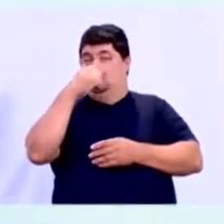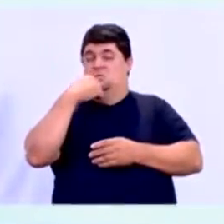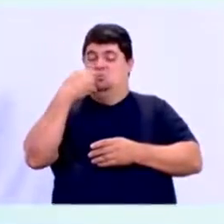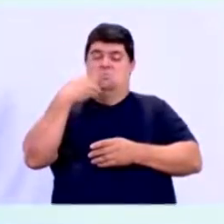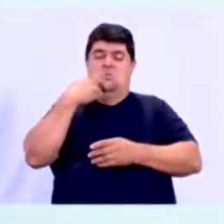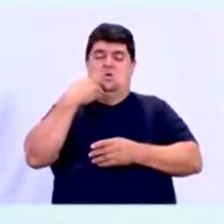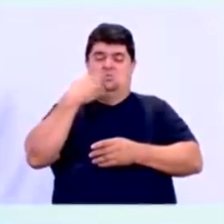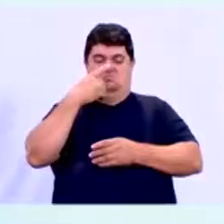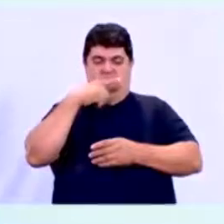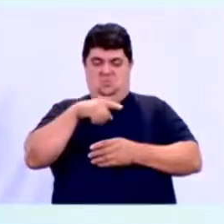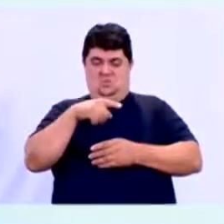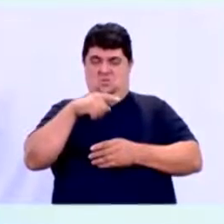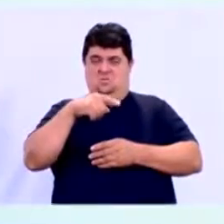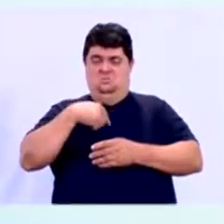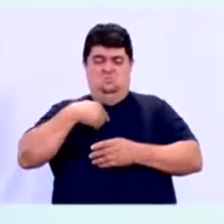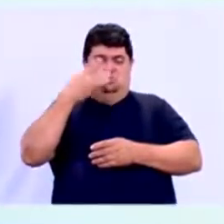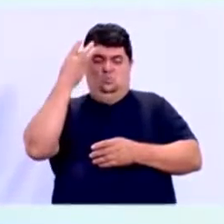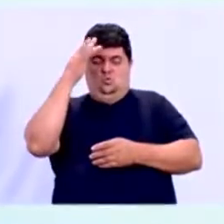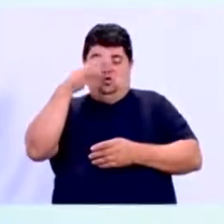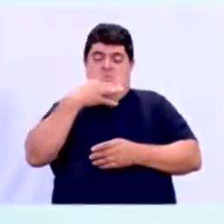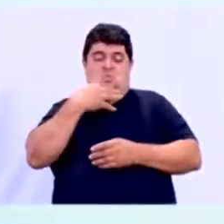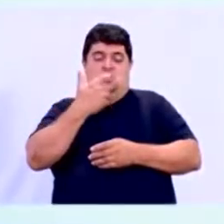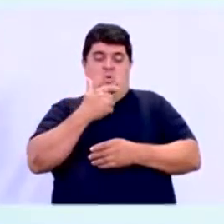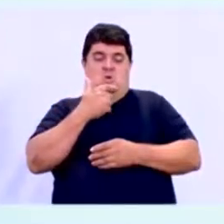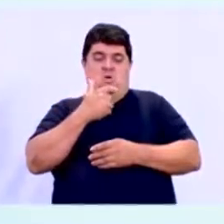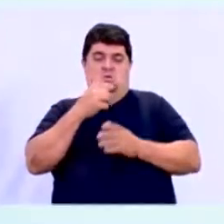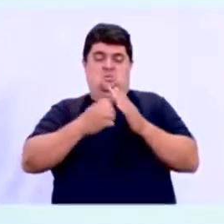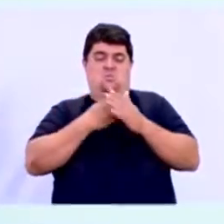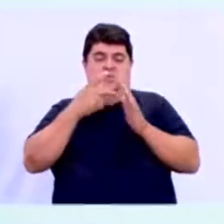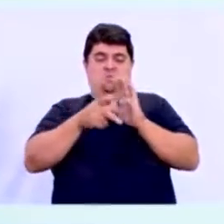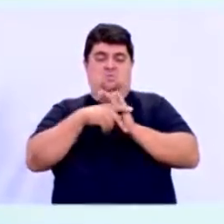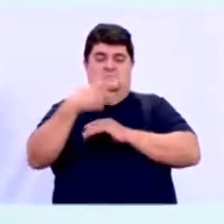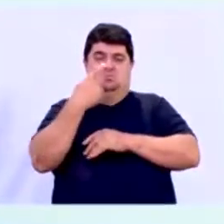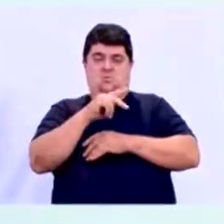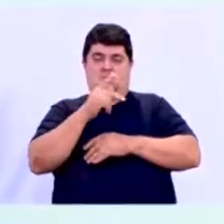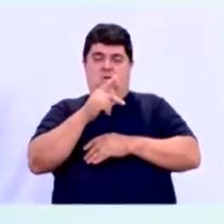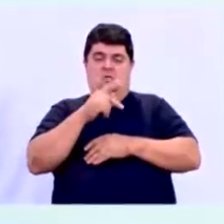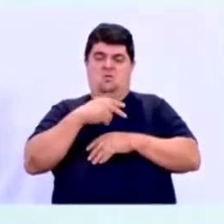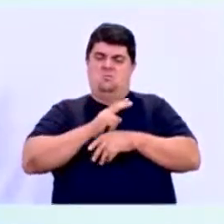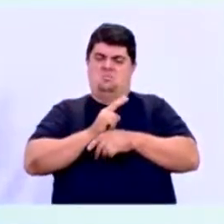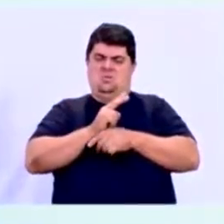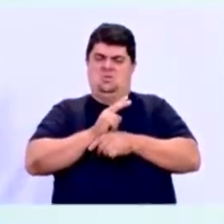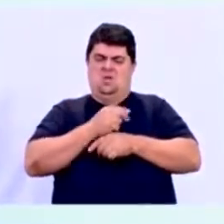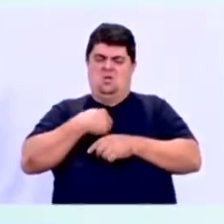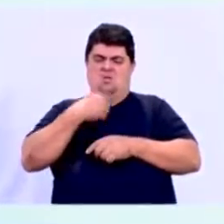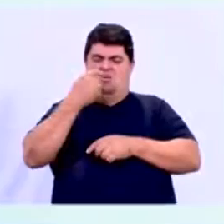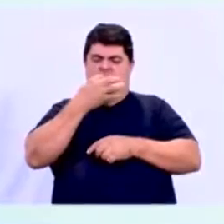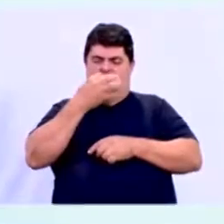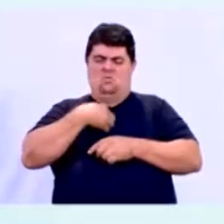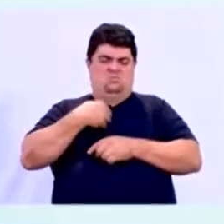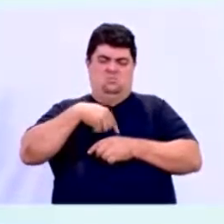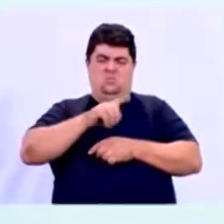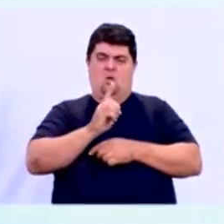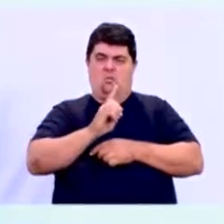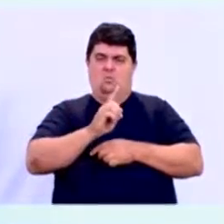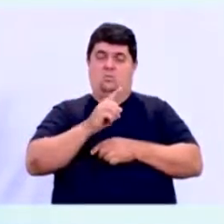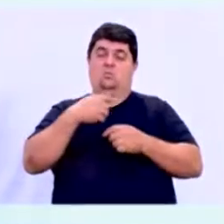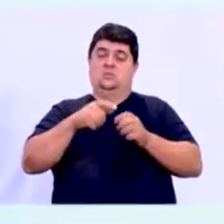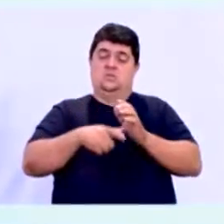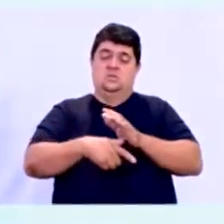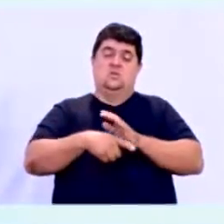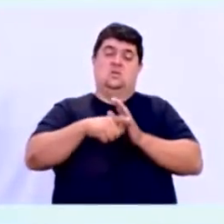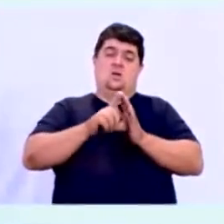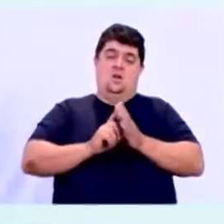sócio, antes mesmo até de colocar a empresa, na verdade, deve ser antes de colocar a empresa